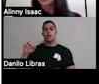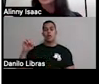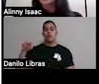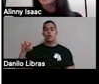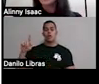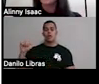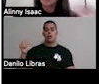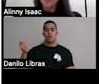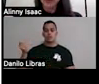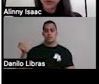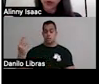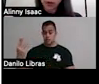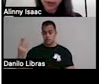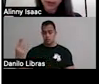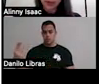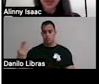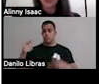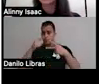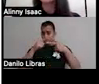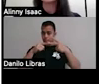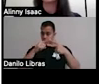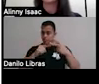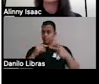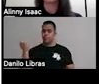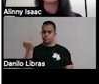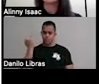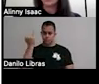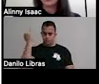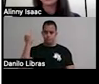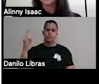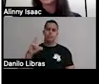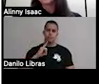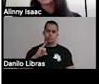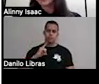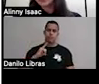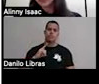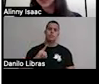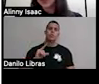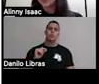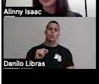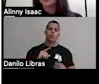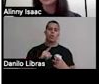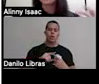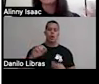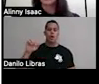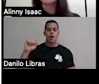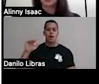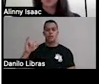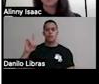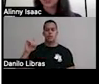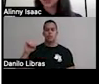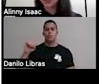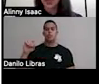3. Como precursor, né, dessa série ômega 6, a gente tem o ácido linoleico e precursor da série ômega 3, o